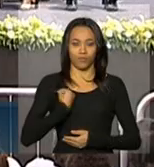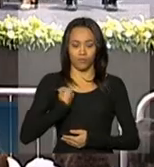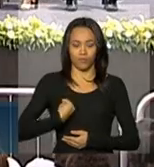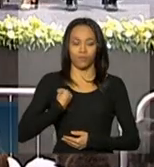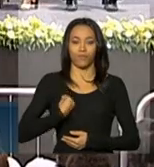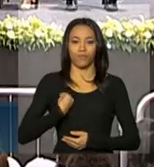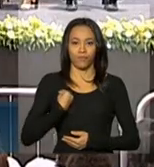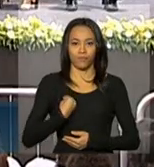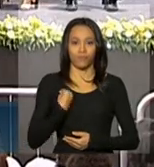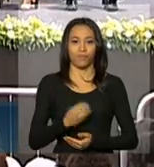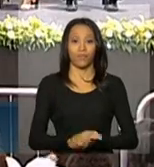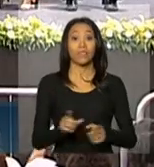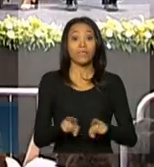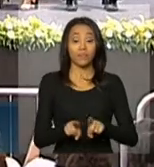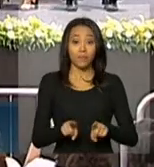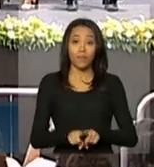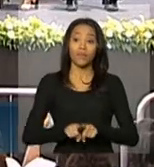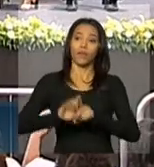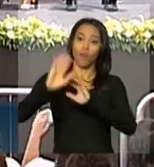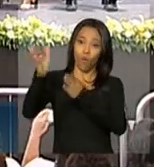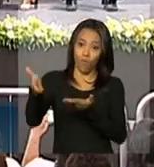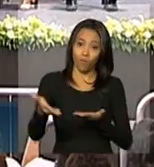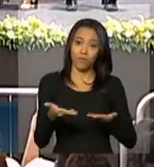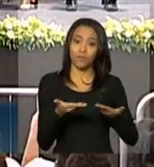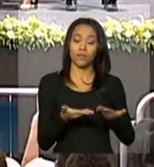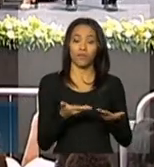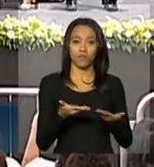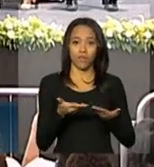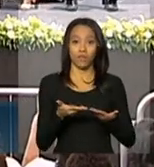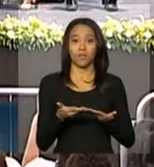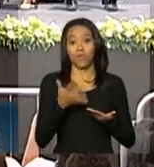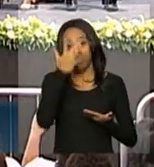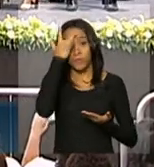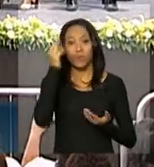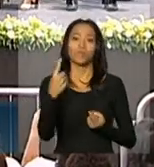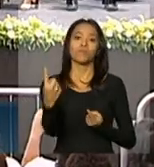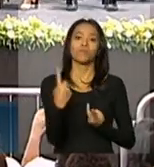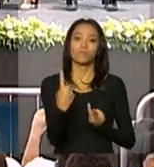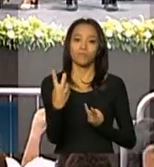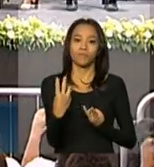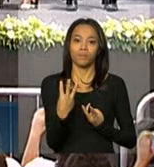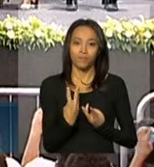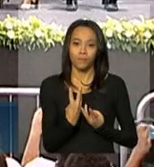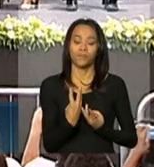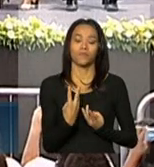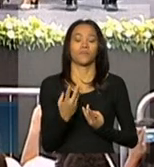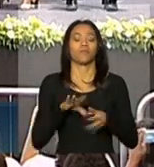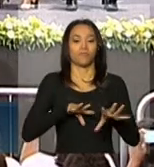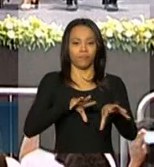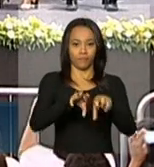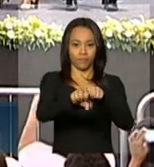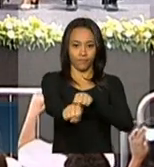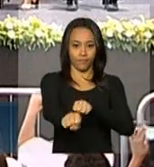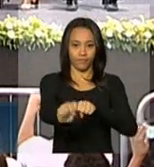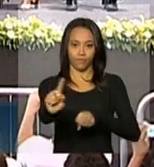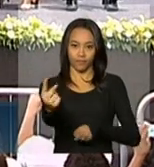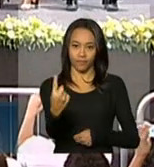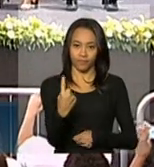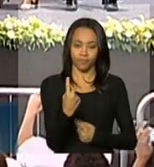presentes. Convidamos a receberem seus certificados os seguintes formandos: